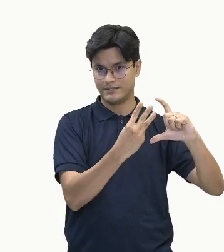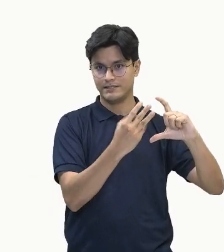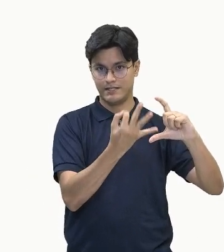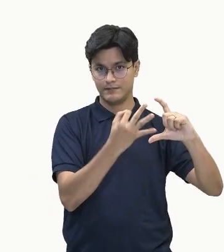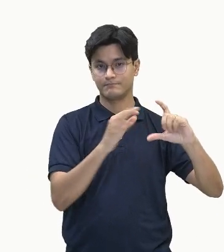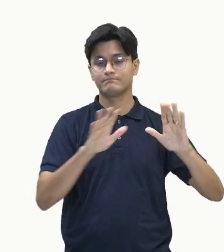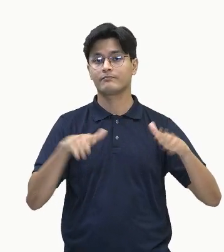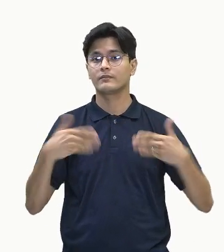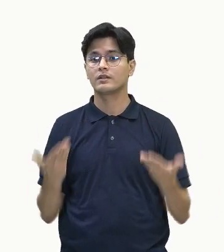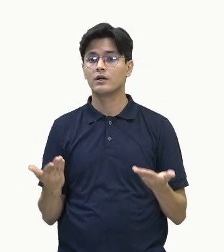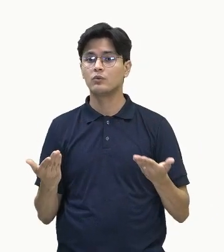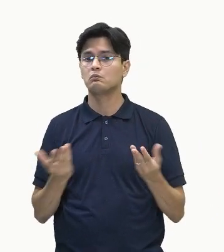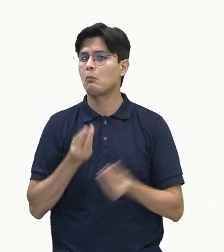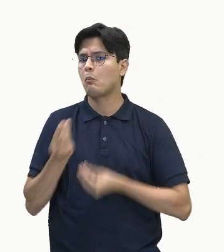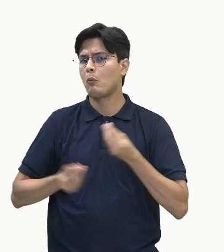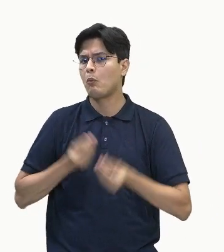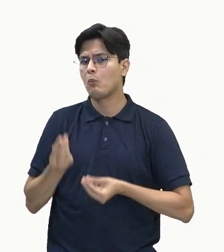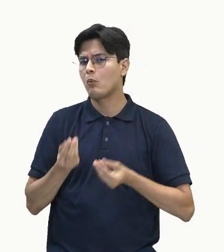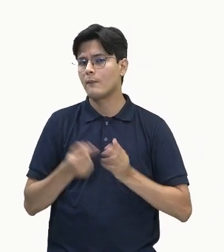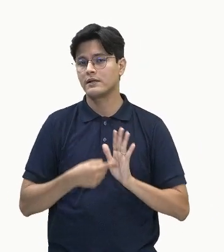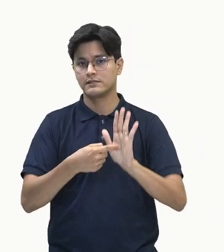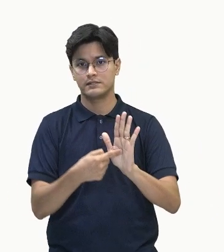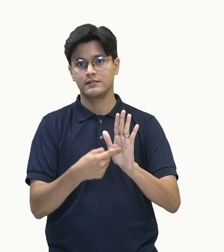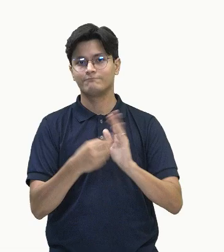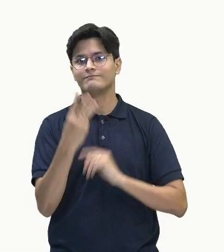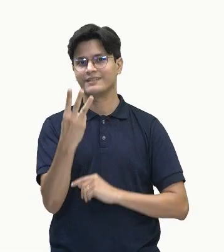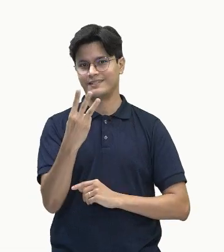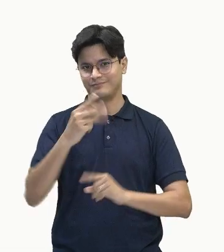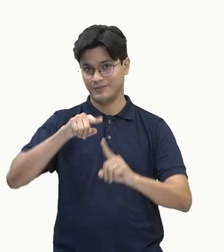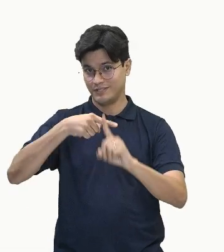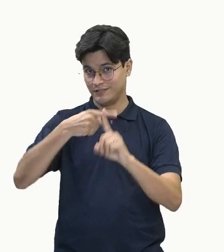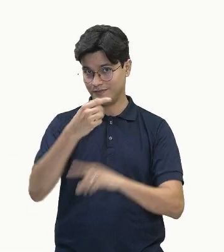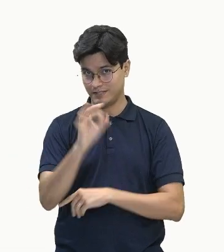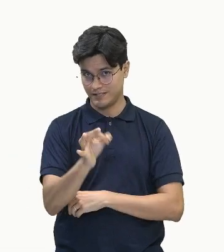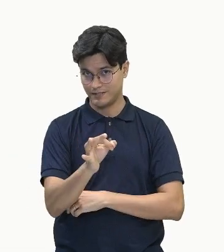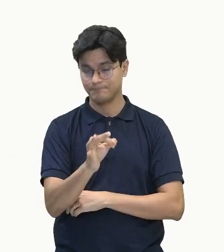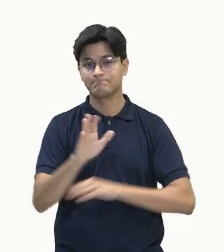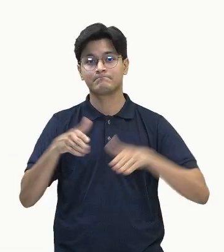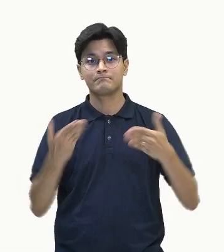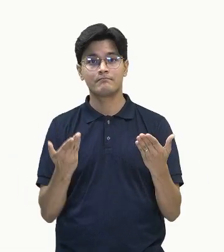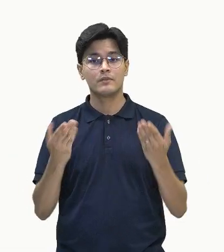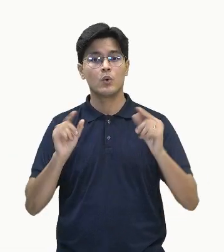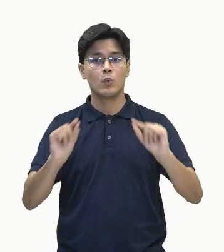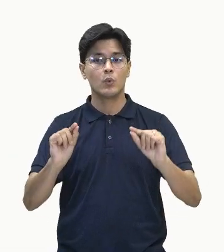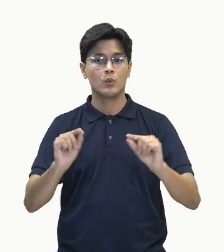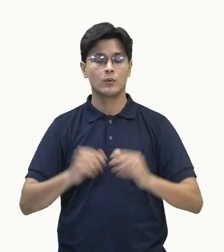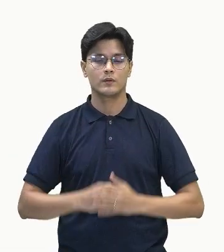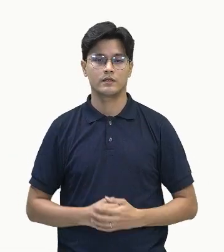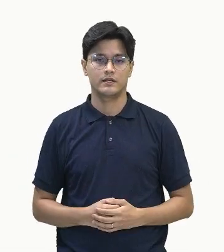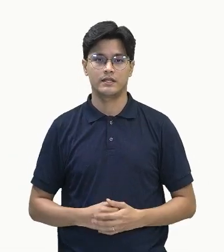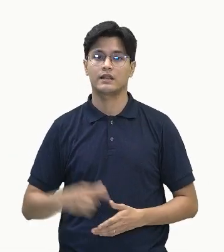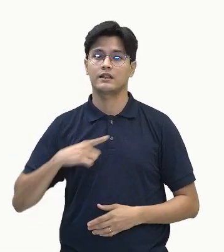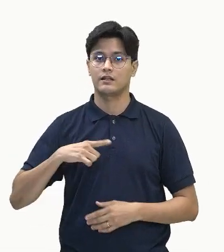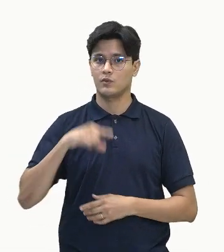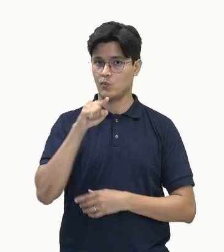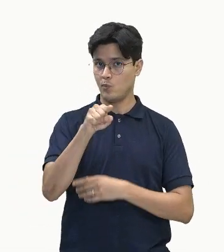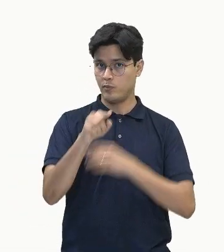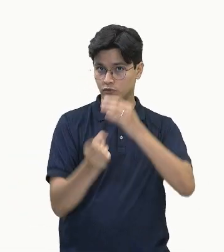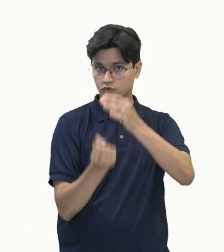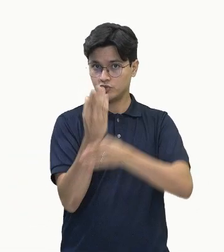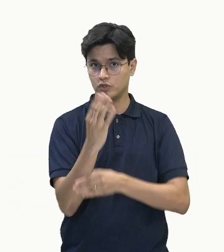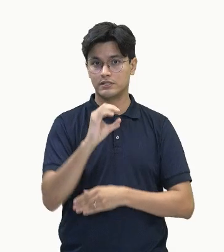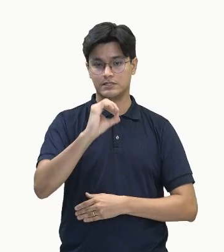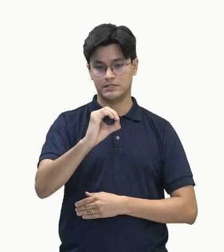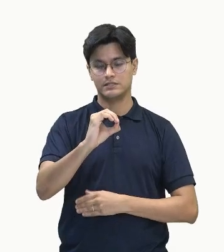é igual a 3 positivo. Isso quer dizer, então, que nós devemos, a partir da origem, subir